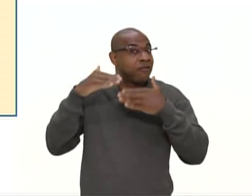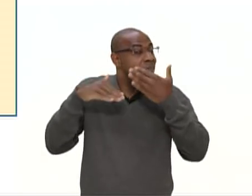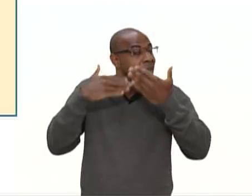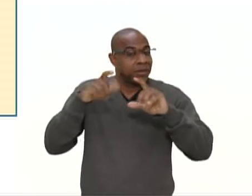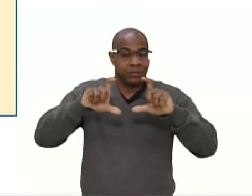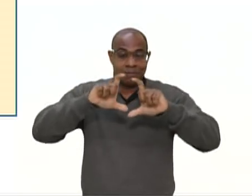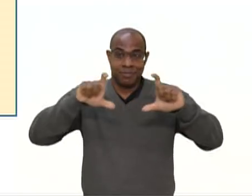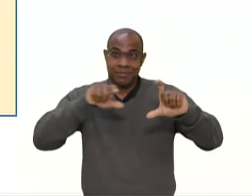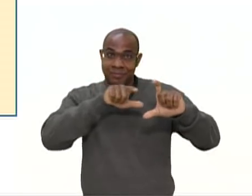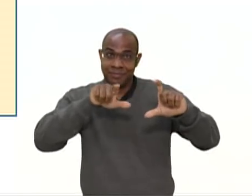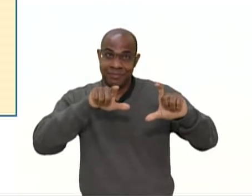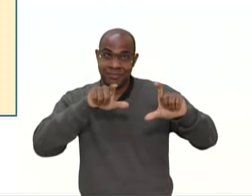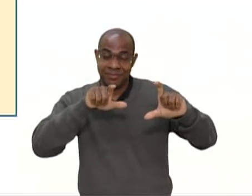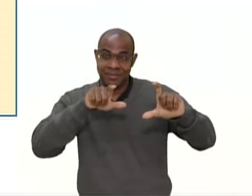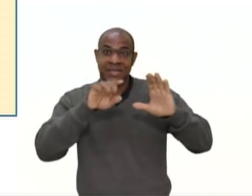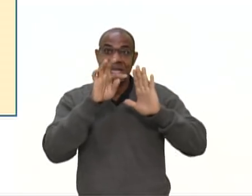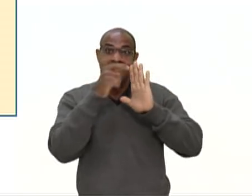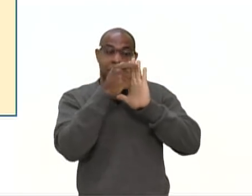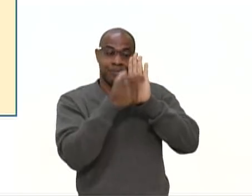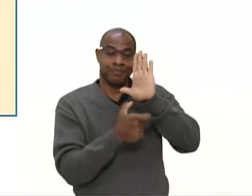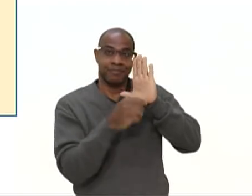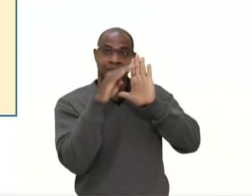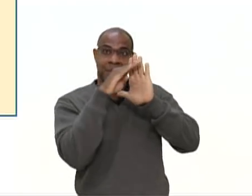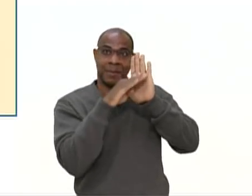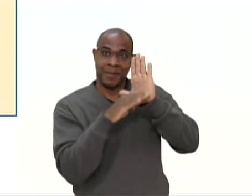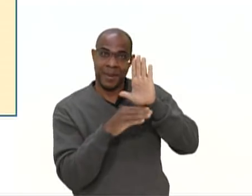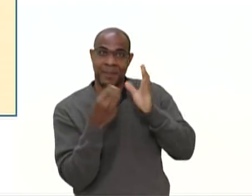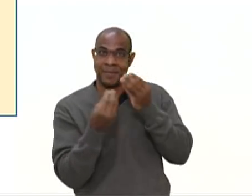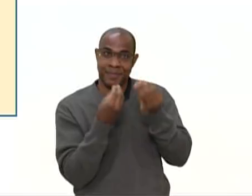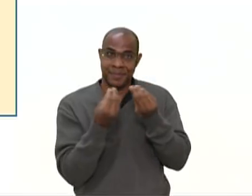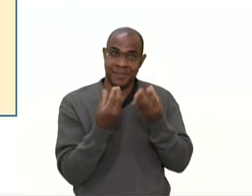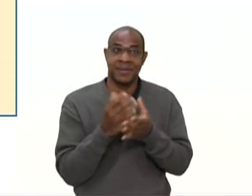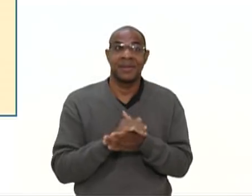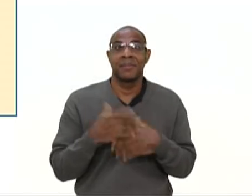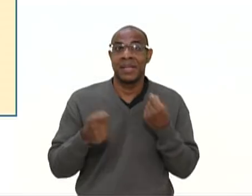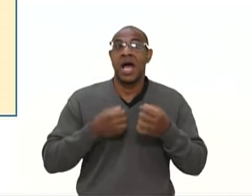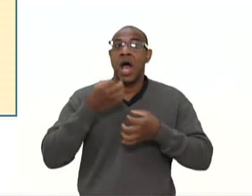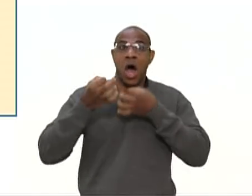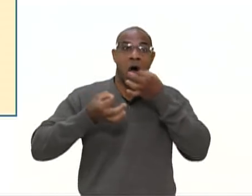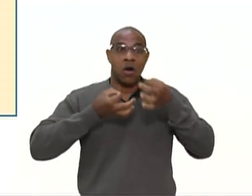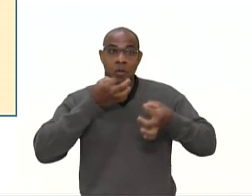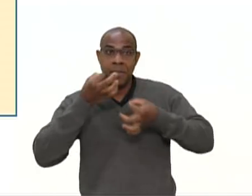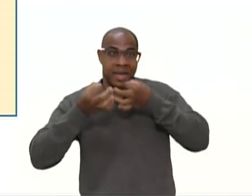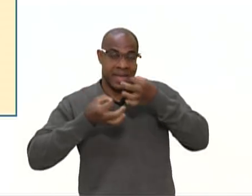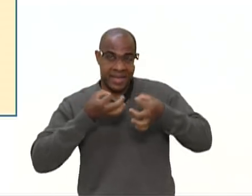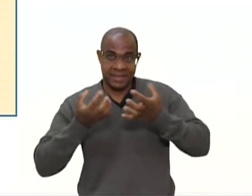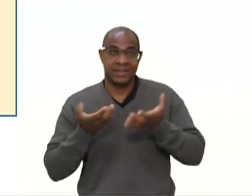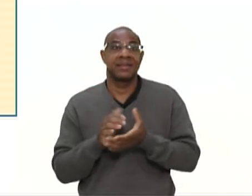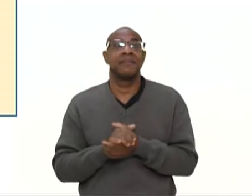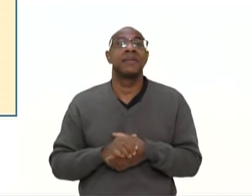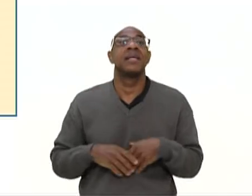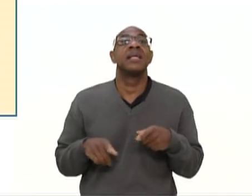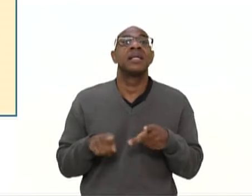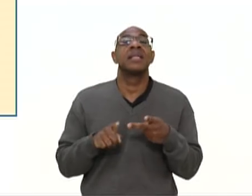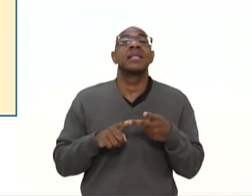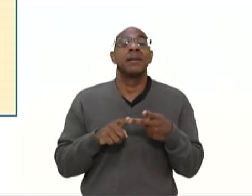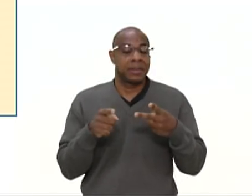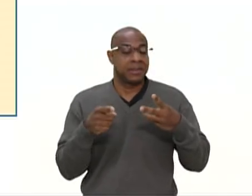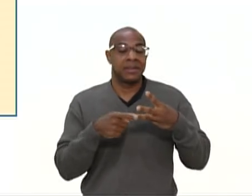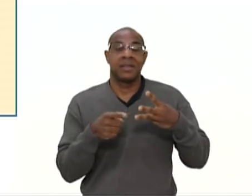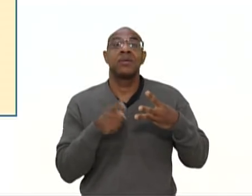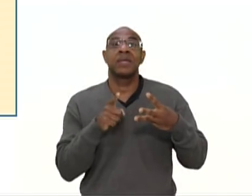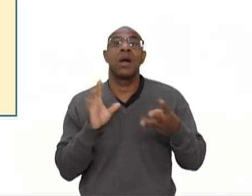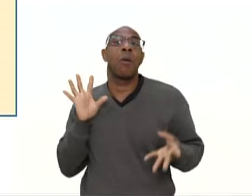do texto, né, são os argumentos e a defesa. Eu tenho que ter um argumento e eu tenho que ter uma defesa. E a conclusão